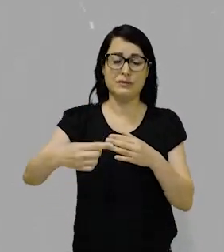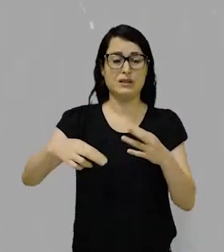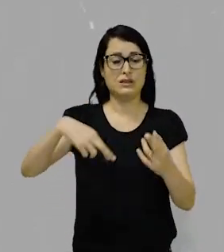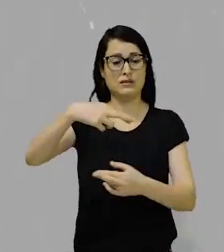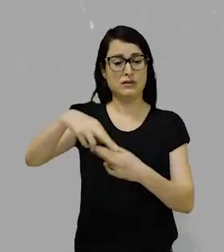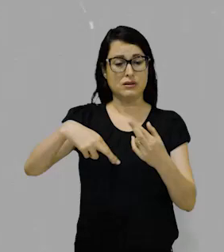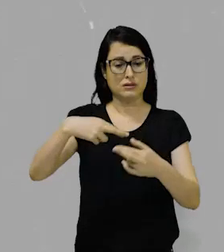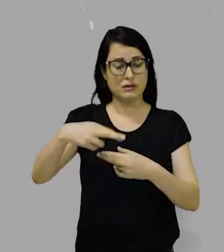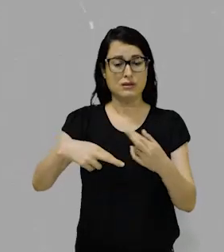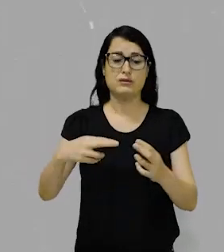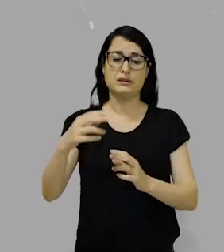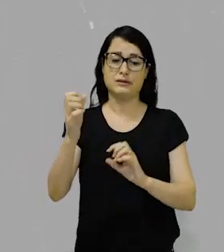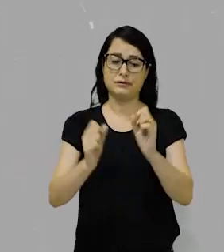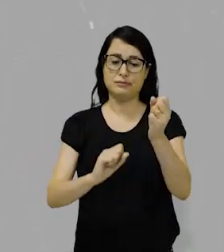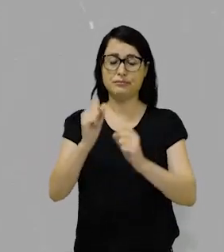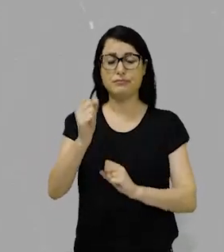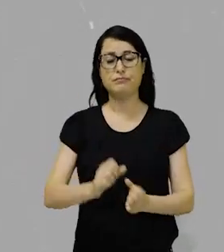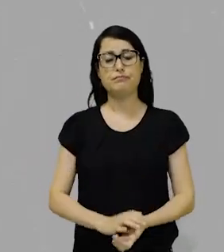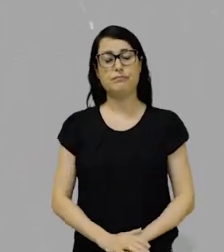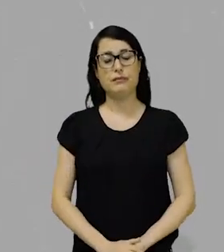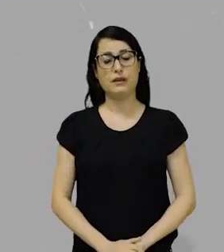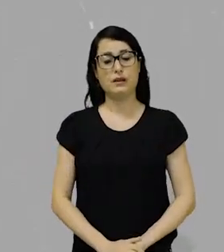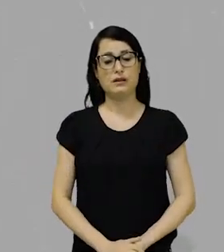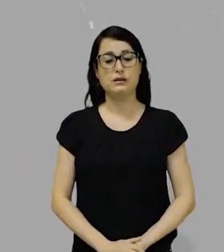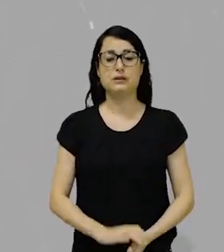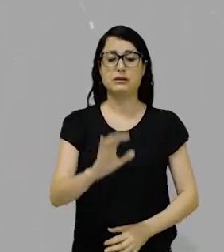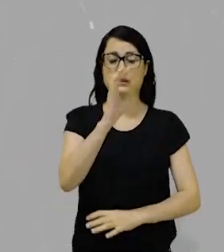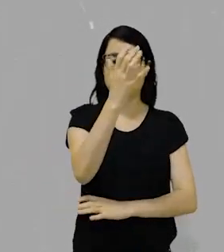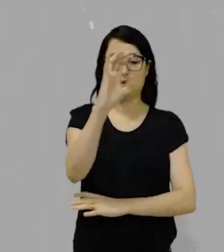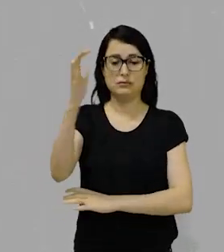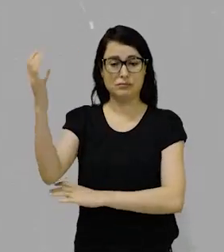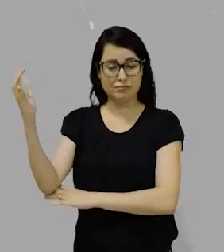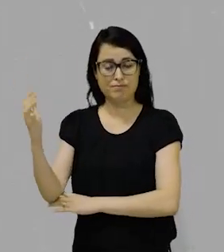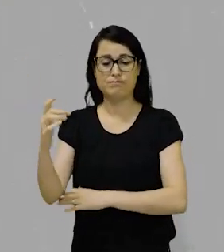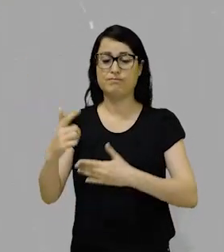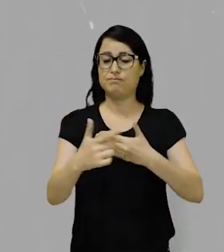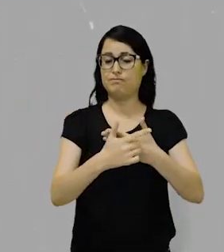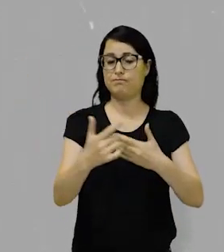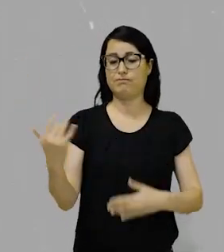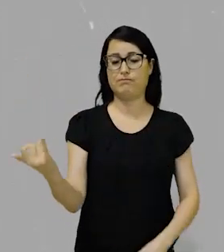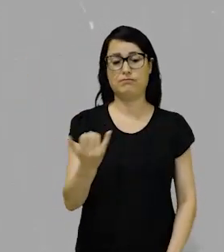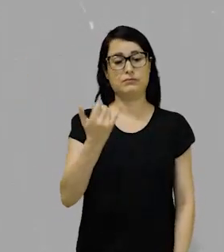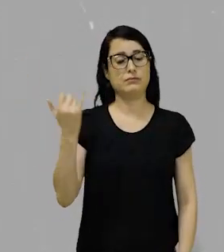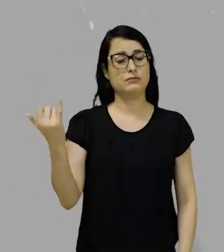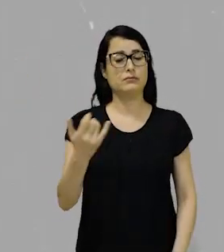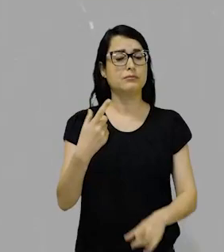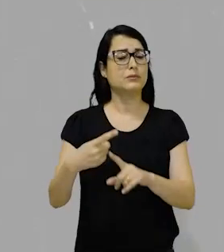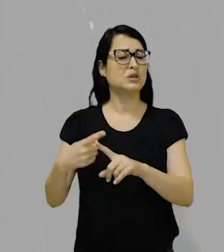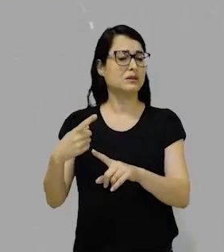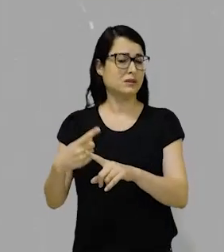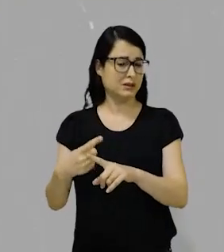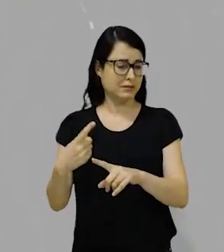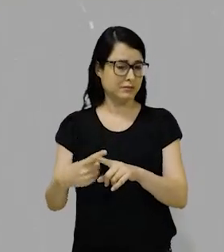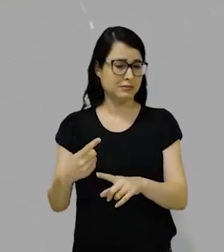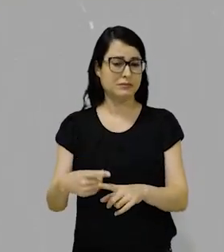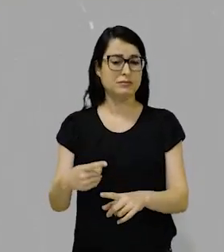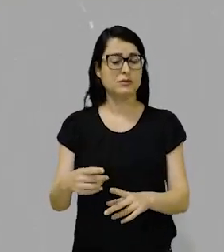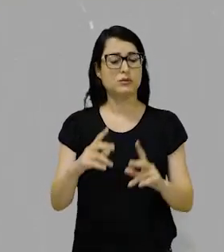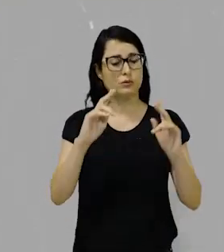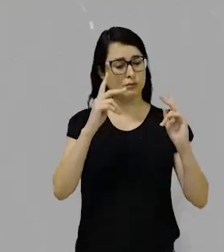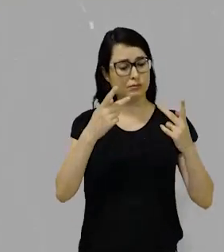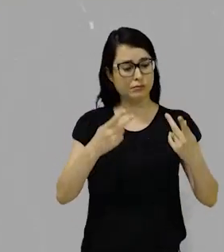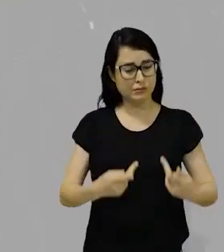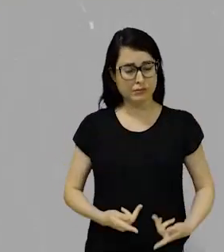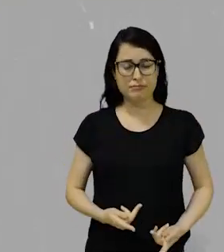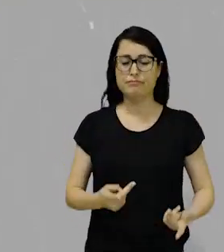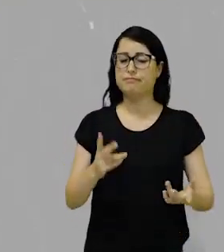nos impôs. E na questão ambiental, galera, ela também vai ter um papel muito importante. Por quê? O ser humano, galera, sempre,